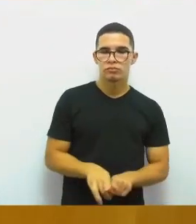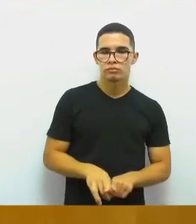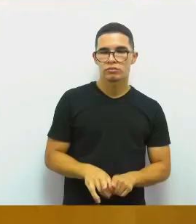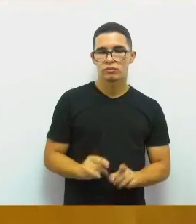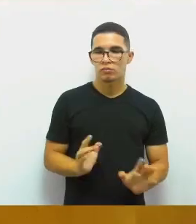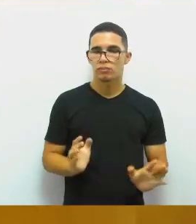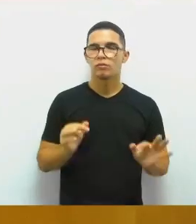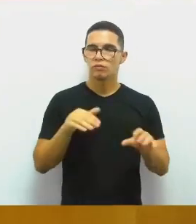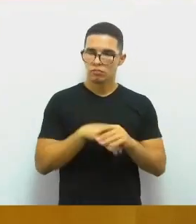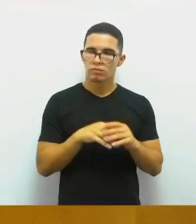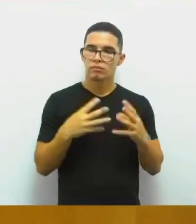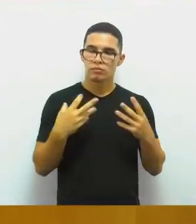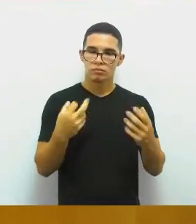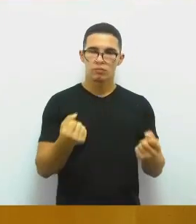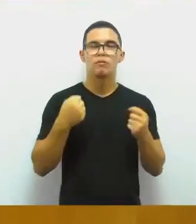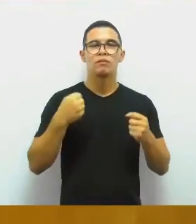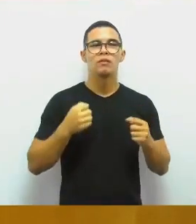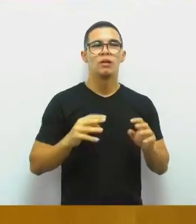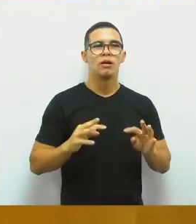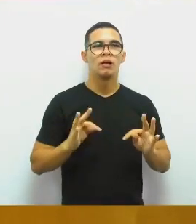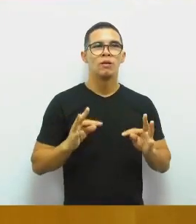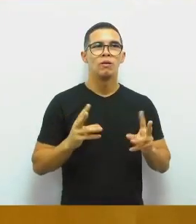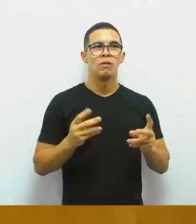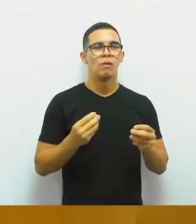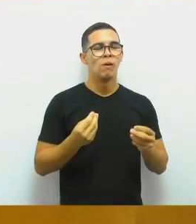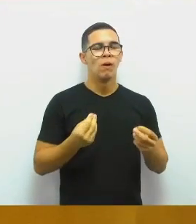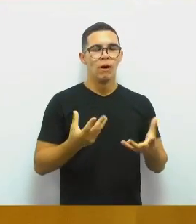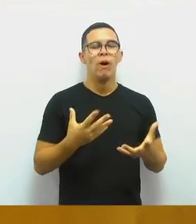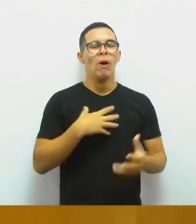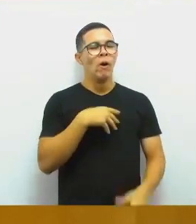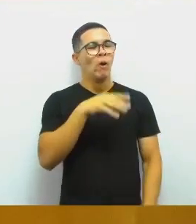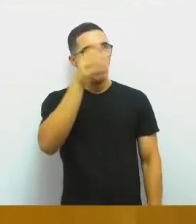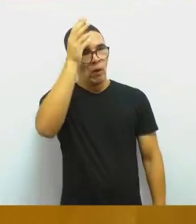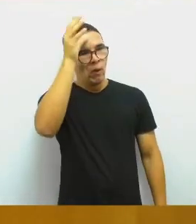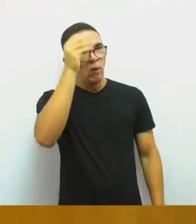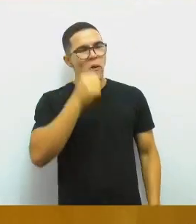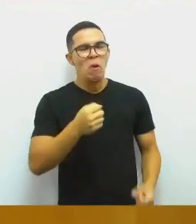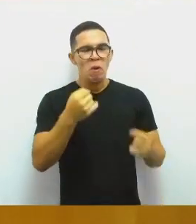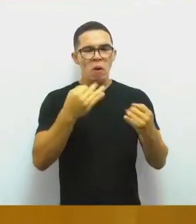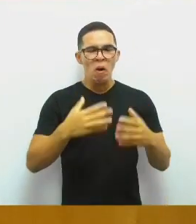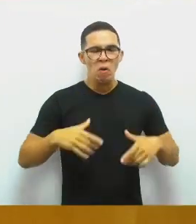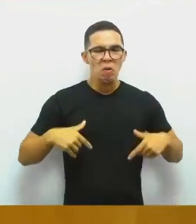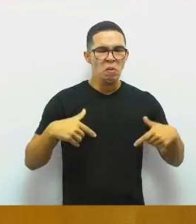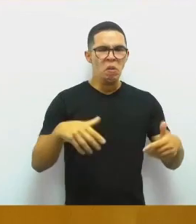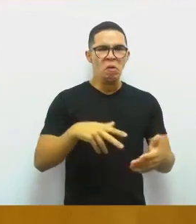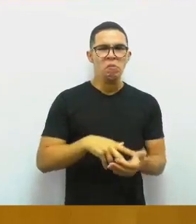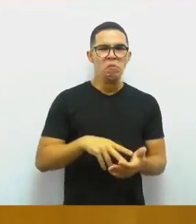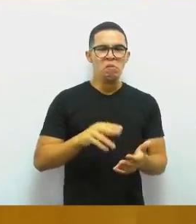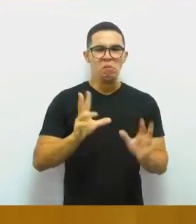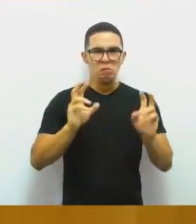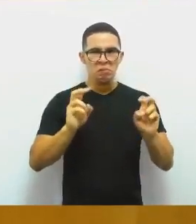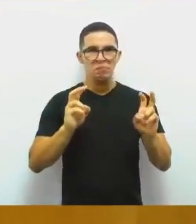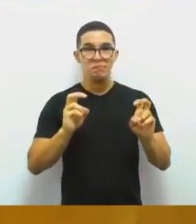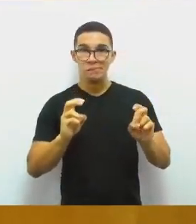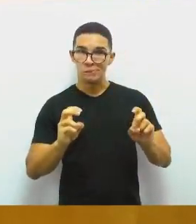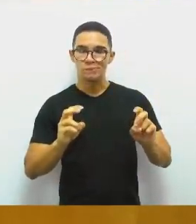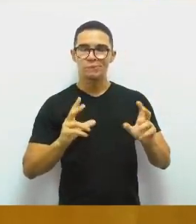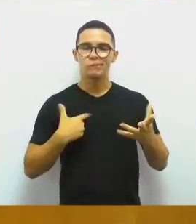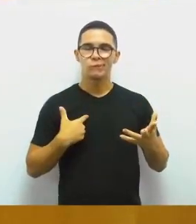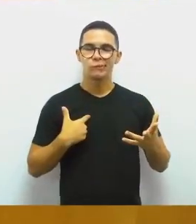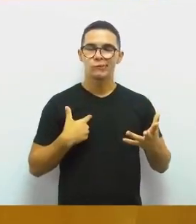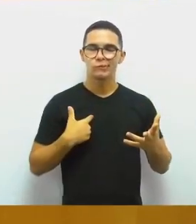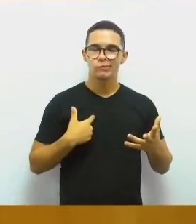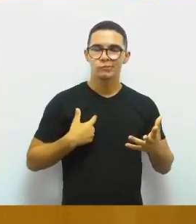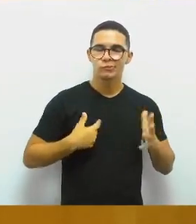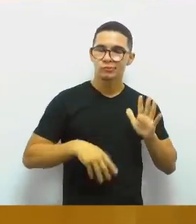solicitação esta votada e aprovada, pela qual o vereador Charles Neves se manifestou ratificando a posição do autor